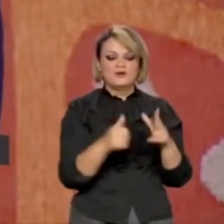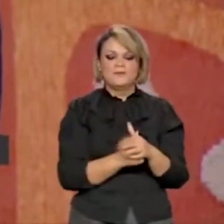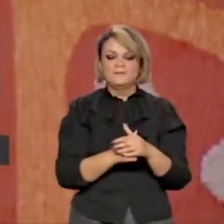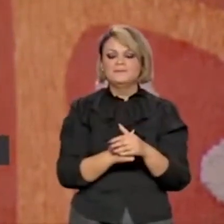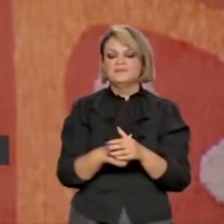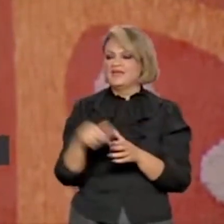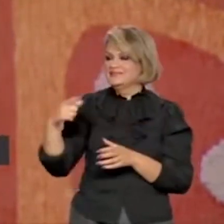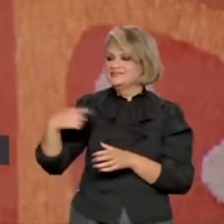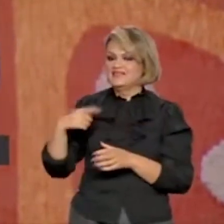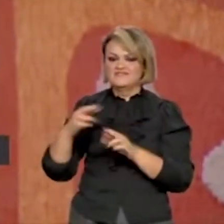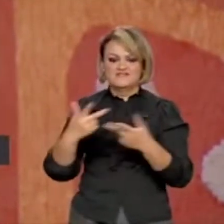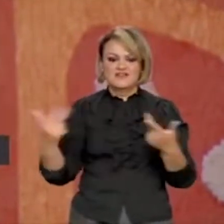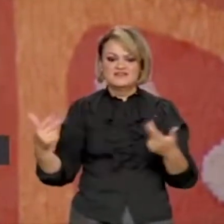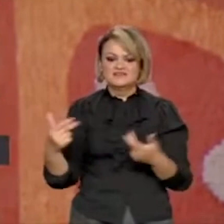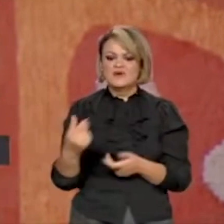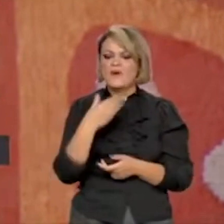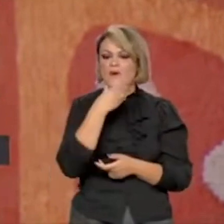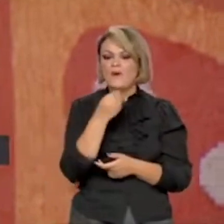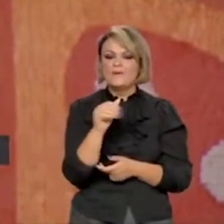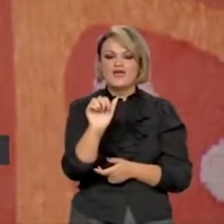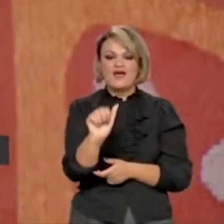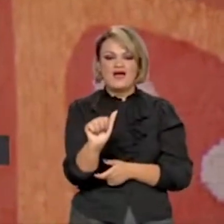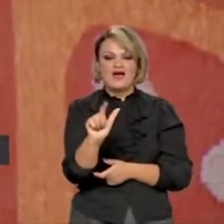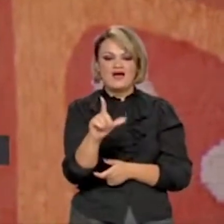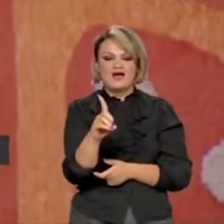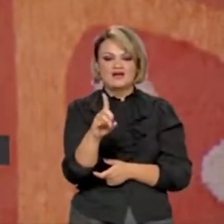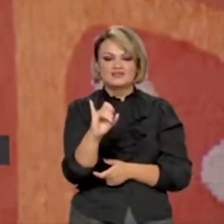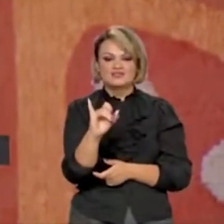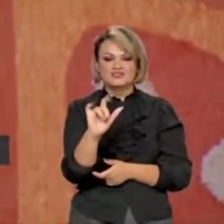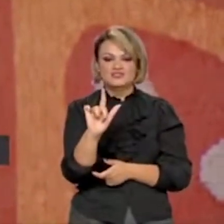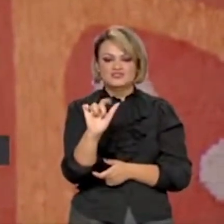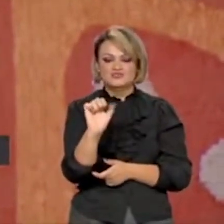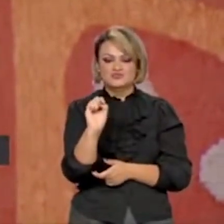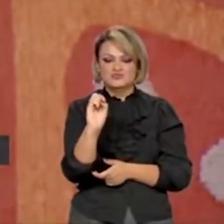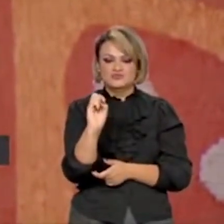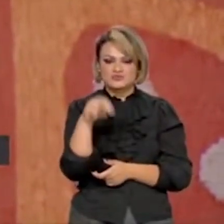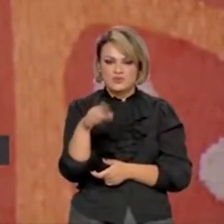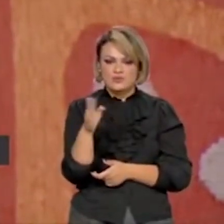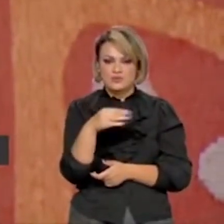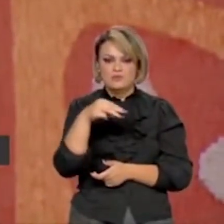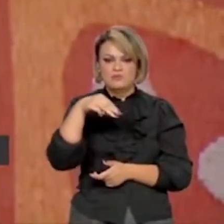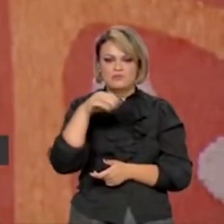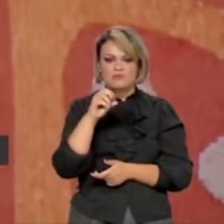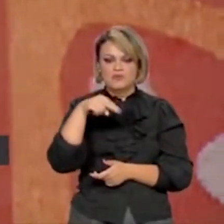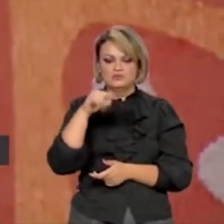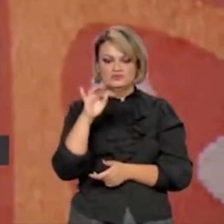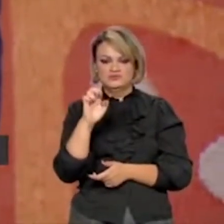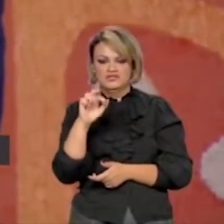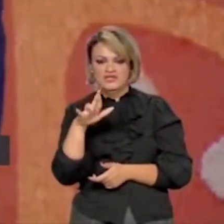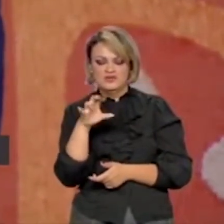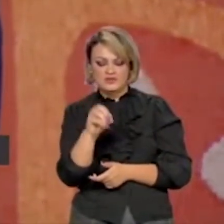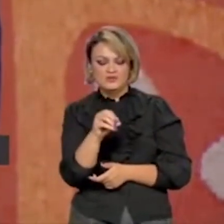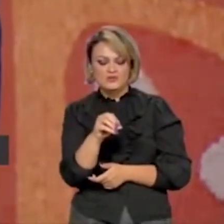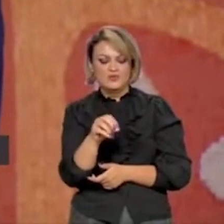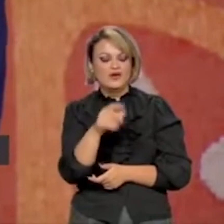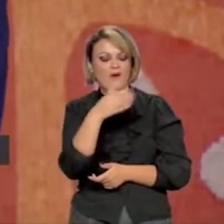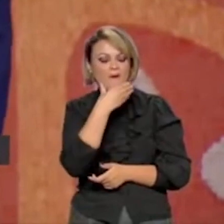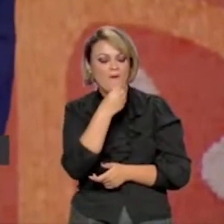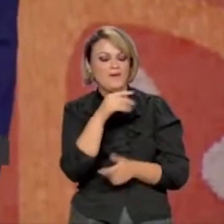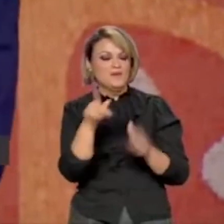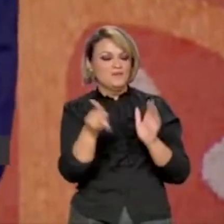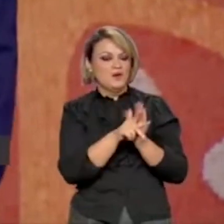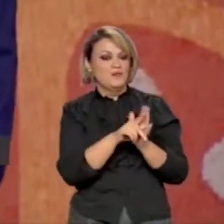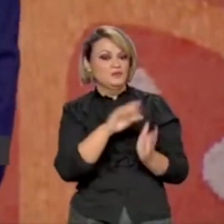até o Adilson Monteiro Alves grande líder da Democracia corinthiana tá sentada aqui junto com a Leila Pereira